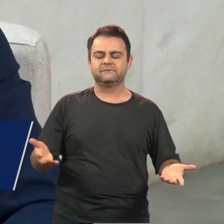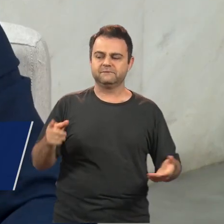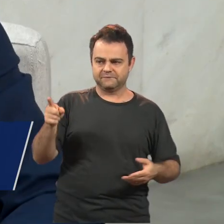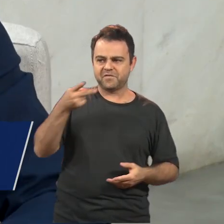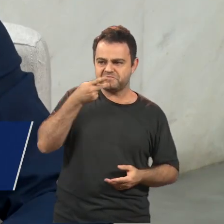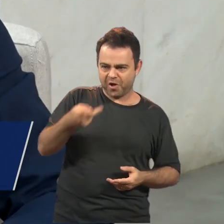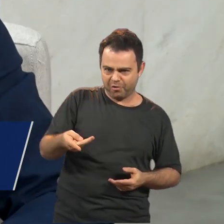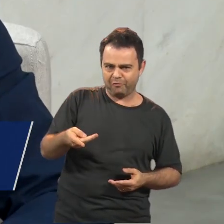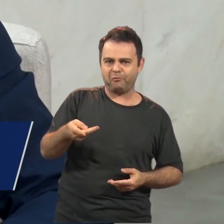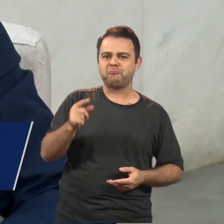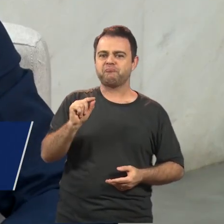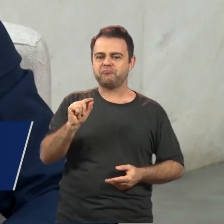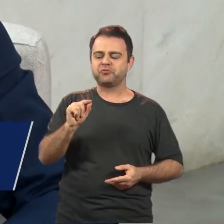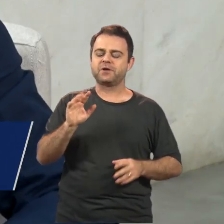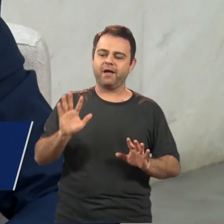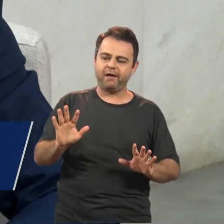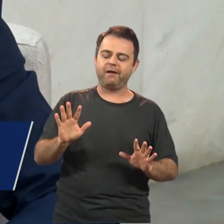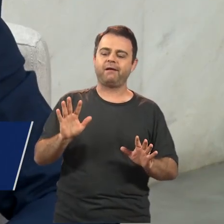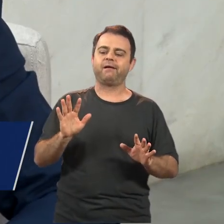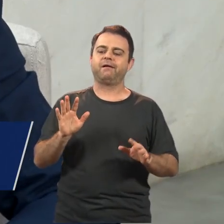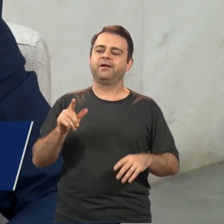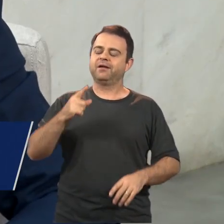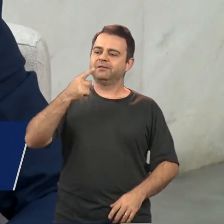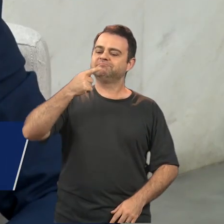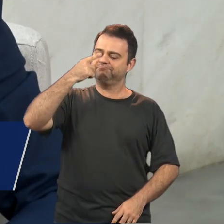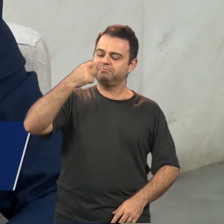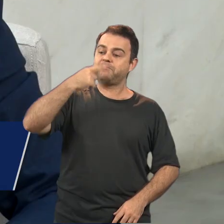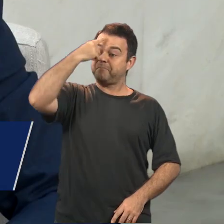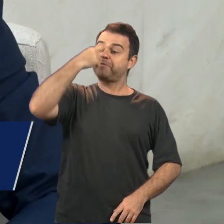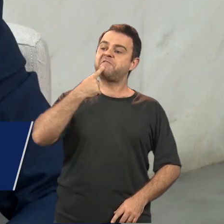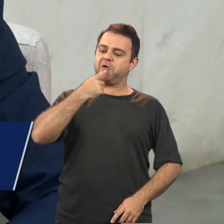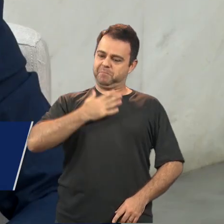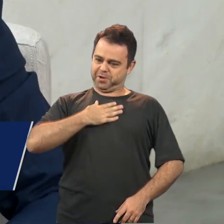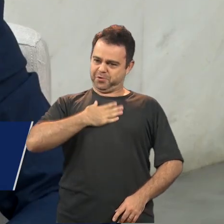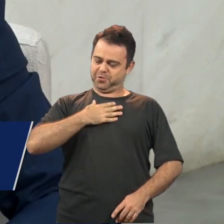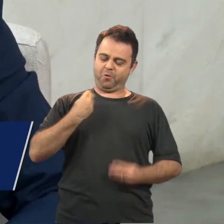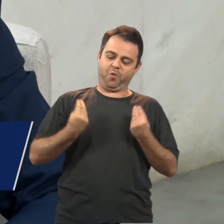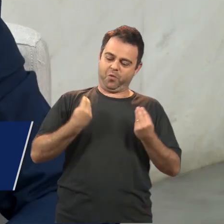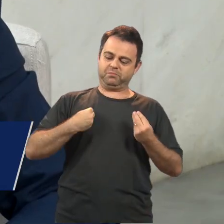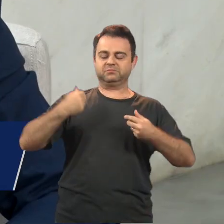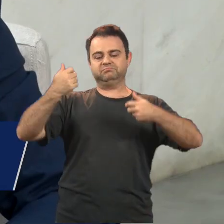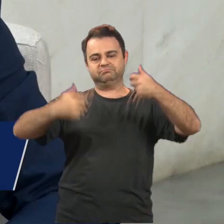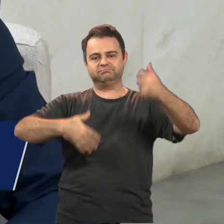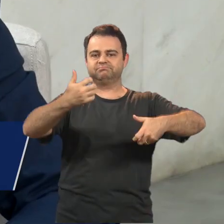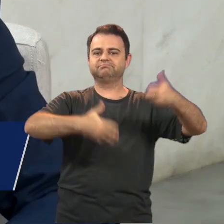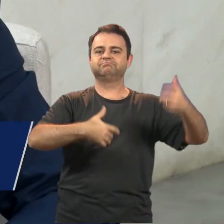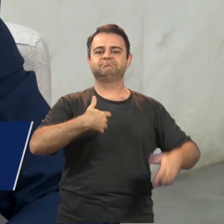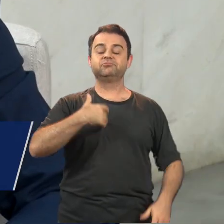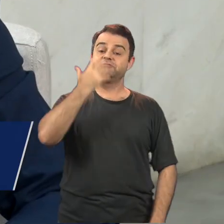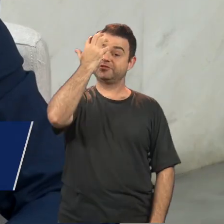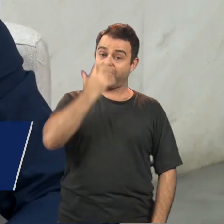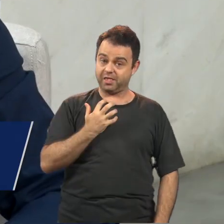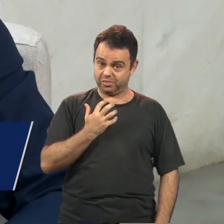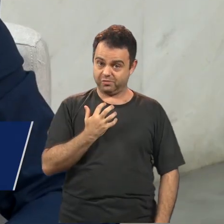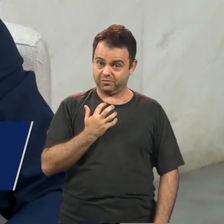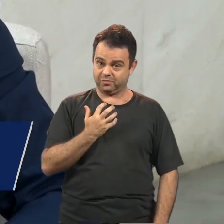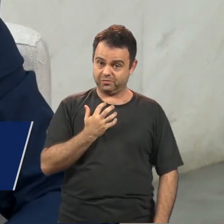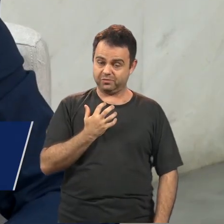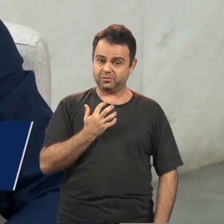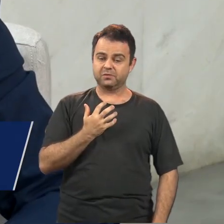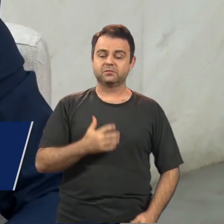falou isso sobre prezar isso. De fato é isso, é o que eu procuro trazer para casa, essa seriedade de um trabalho que